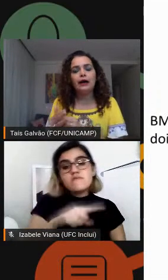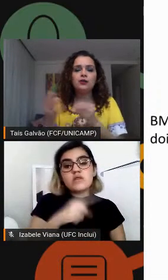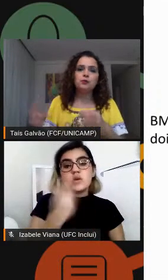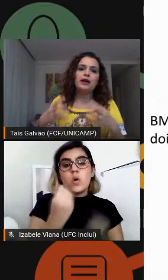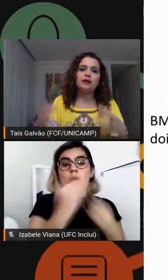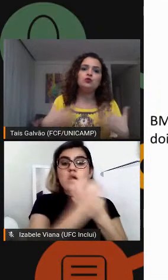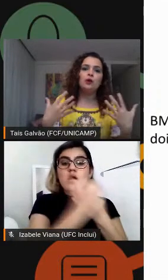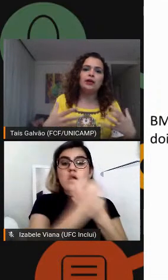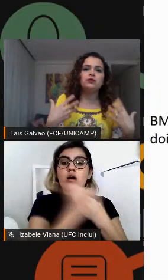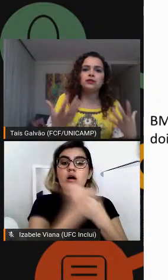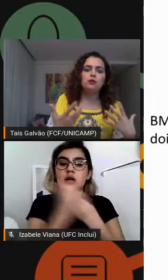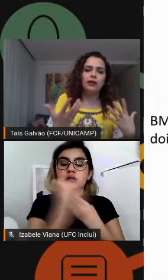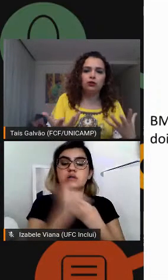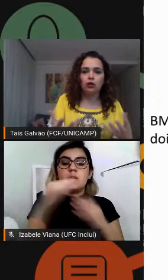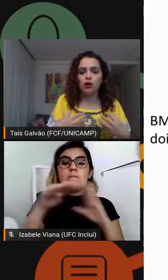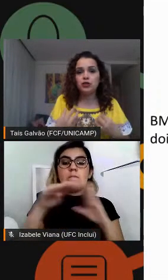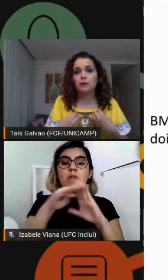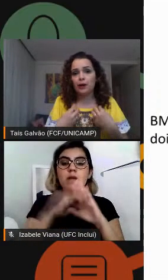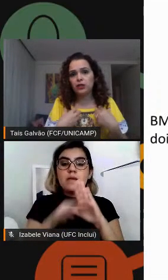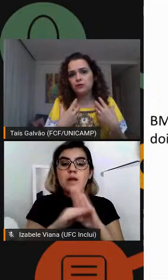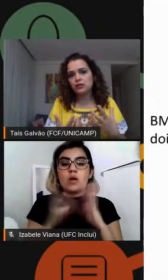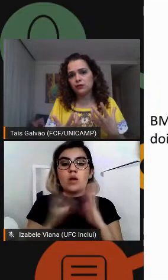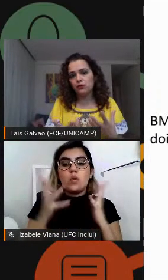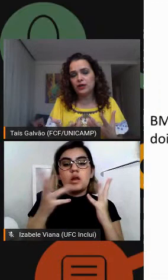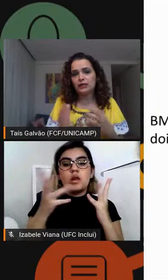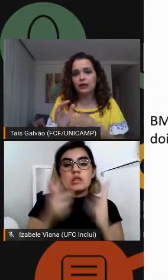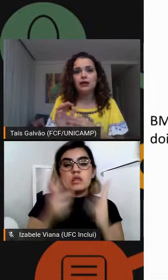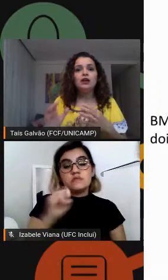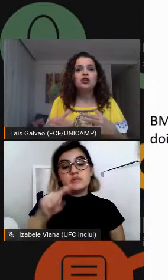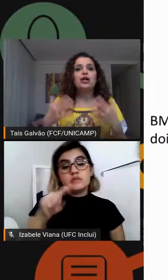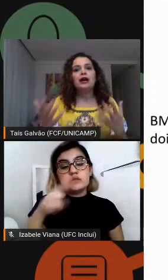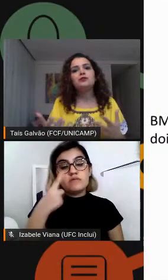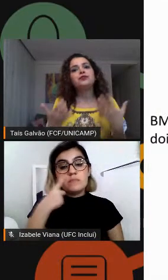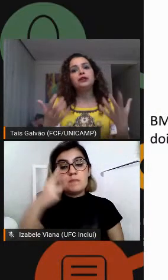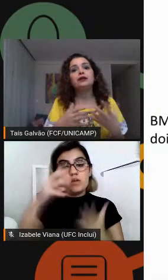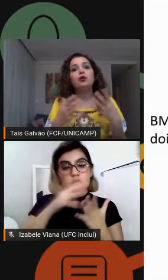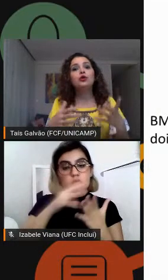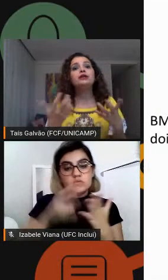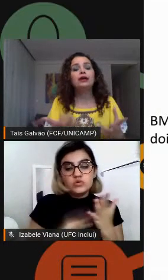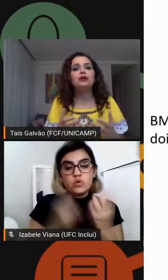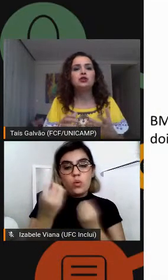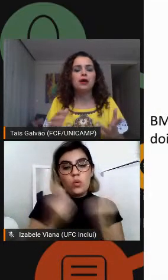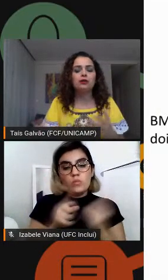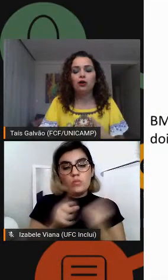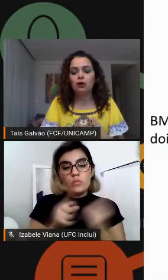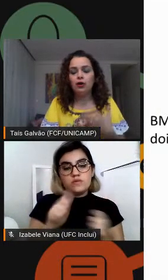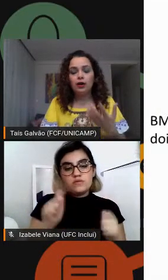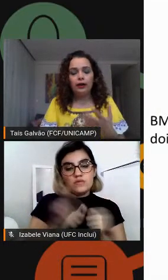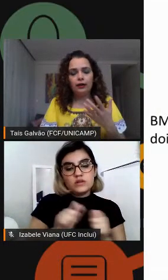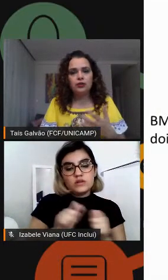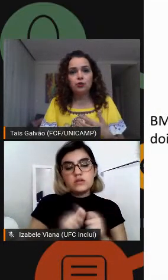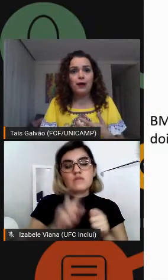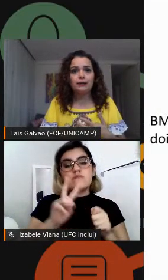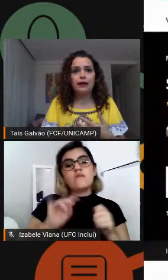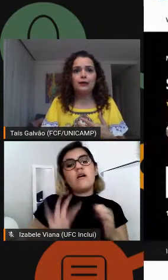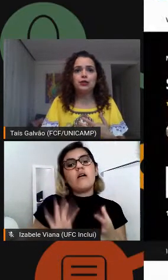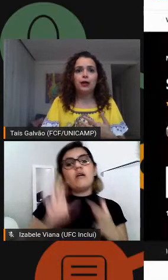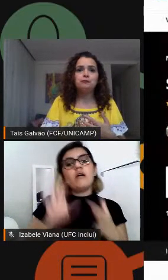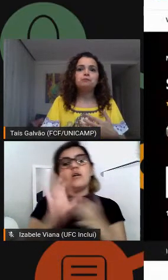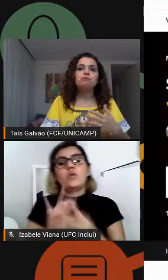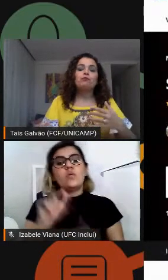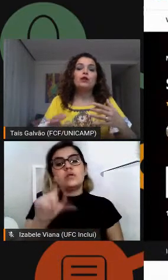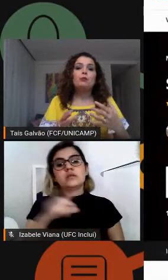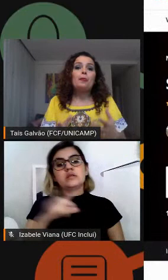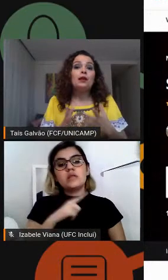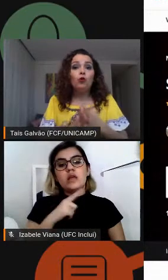de qualidade, para que a sua previsão metodológica, para o que você for fazer, já reflita o que tem de melhor, de qualidade,